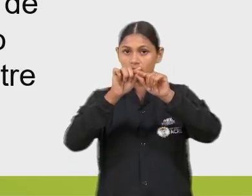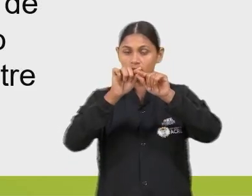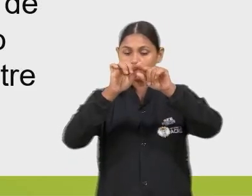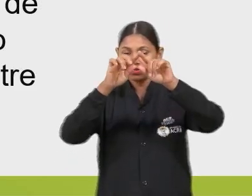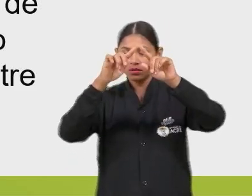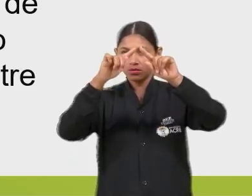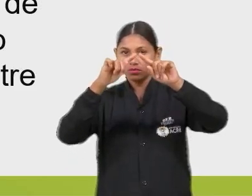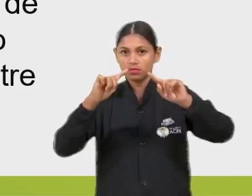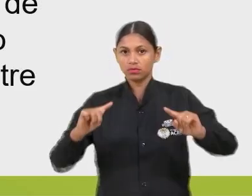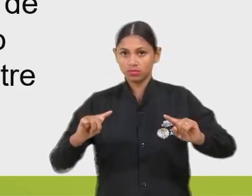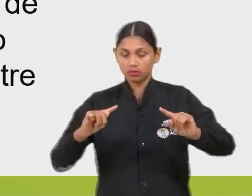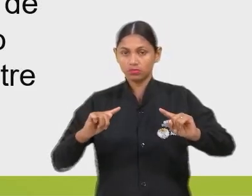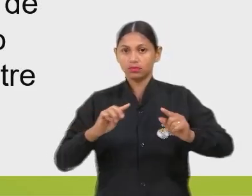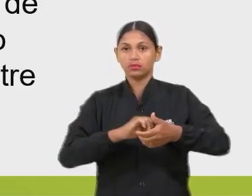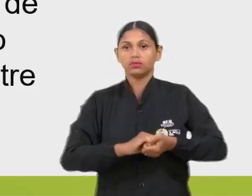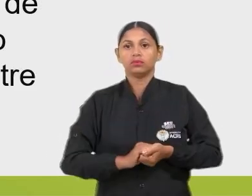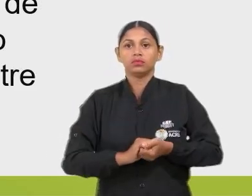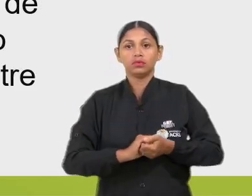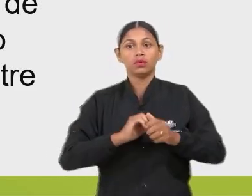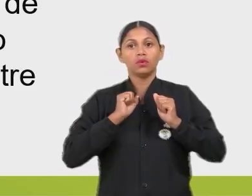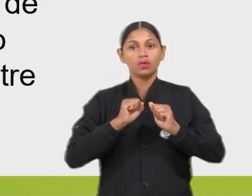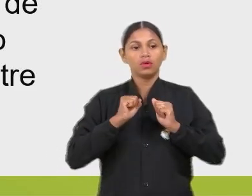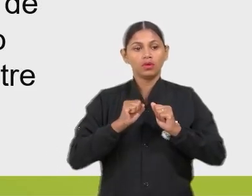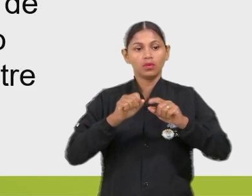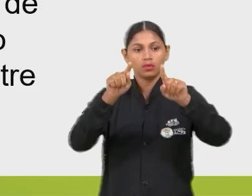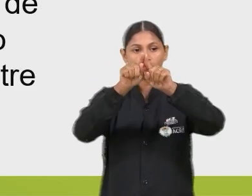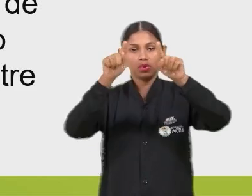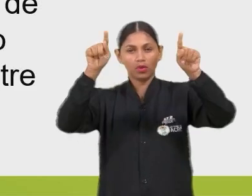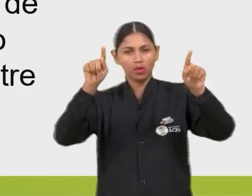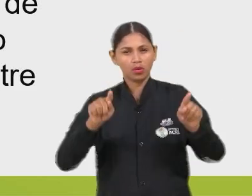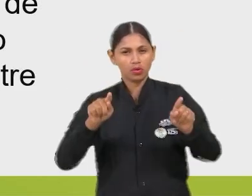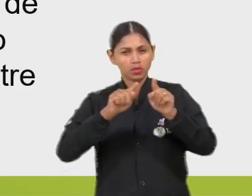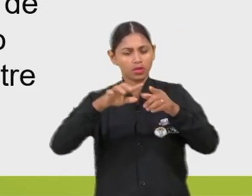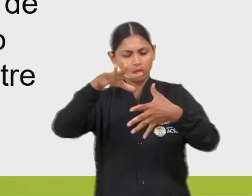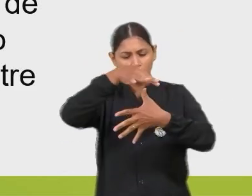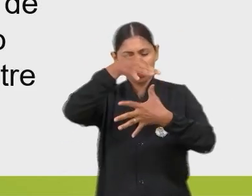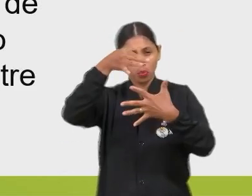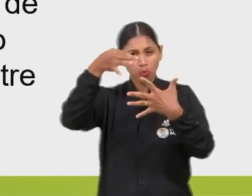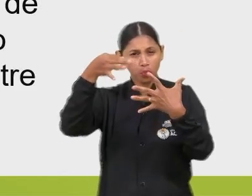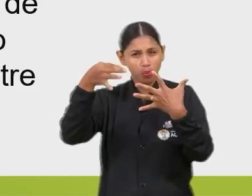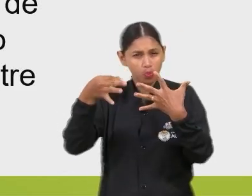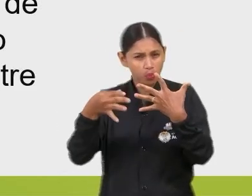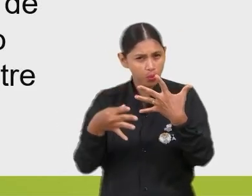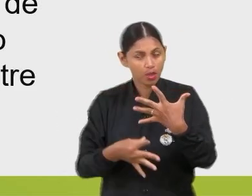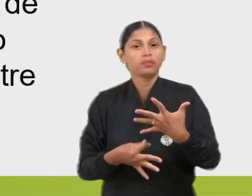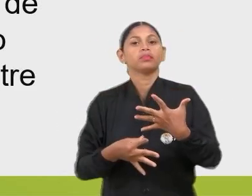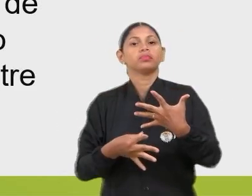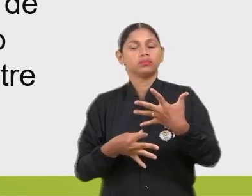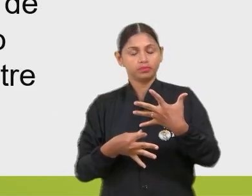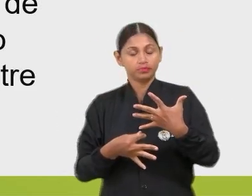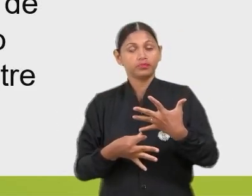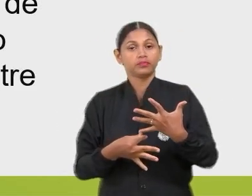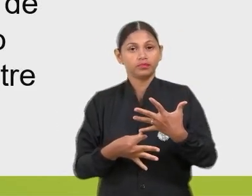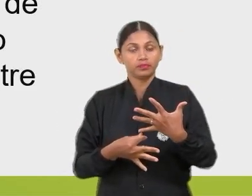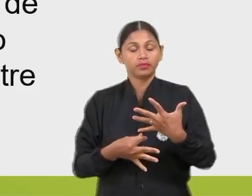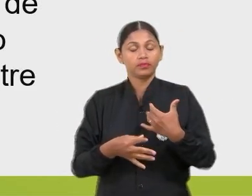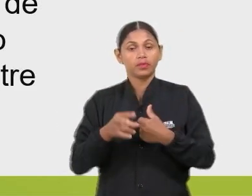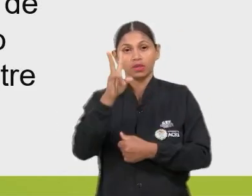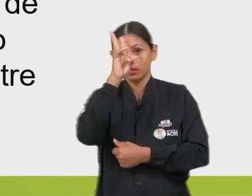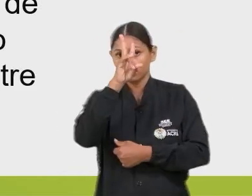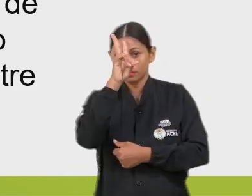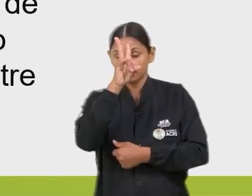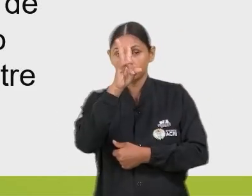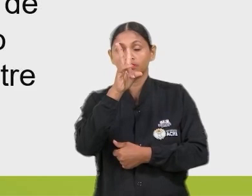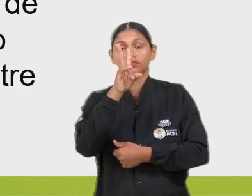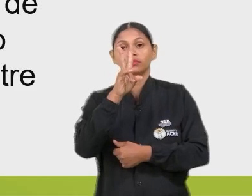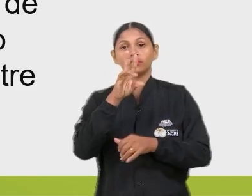ser triangular, pentagonal, quadrangular, retangular, paralelogramo ou outros, tá? É tanto, gente, só para a gente lembrar aqui, tá? Eu